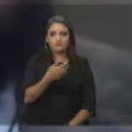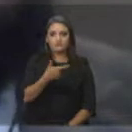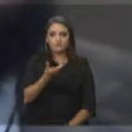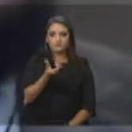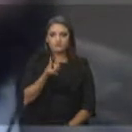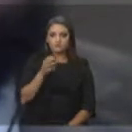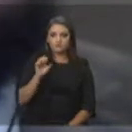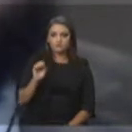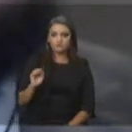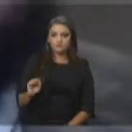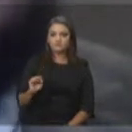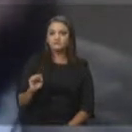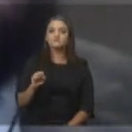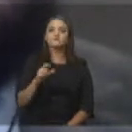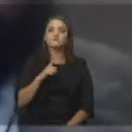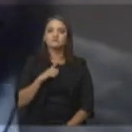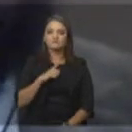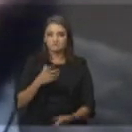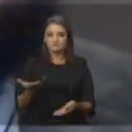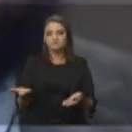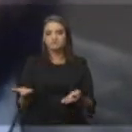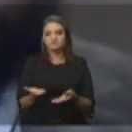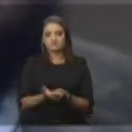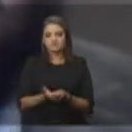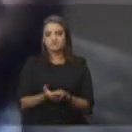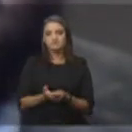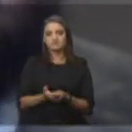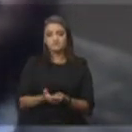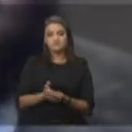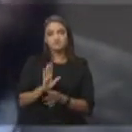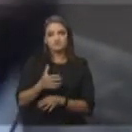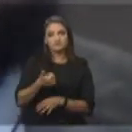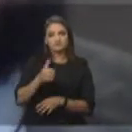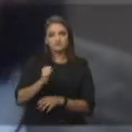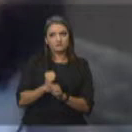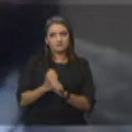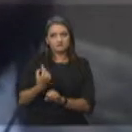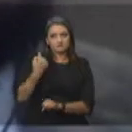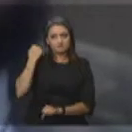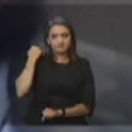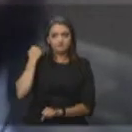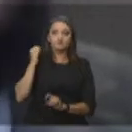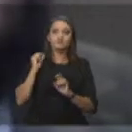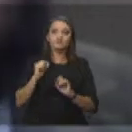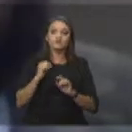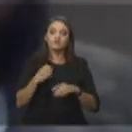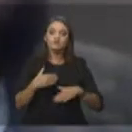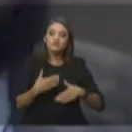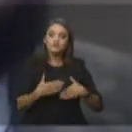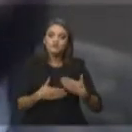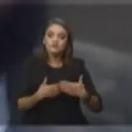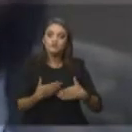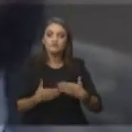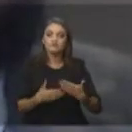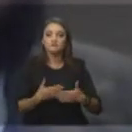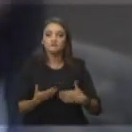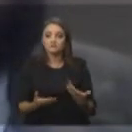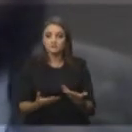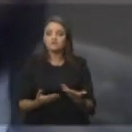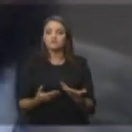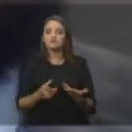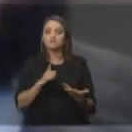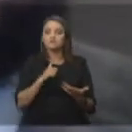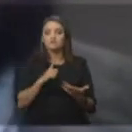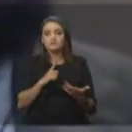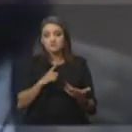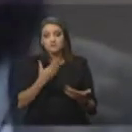24.268, é um precedente desta casa com mais de 18 anos, em que o devido processo legal ele é